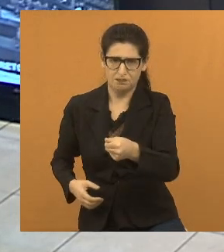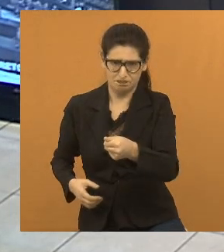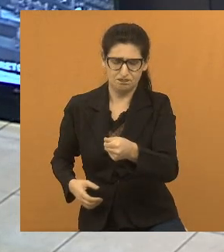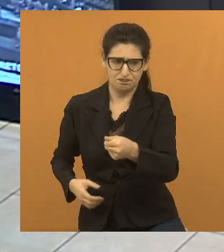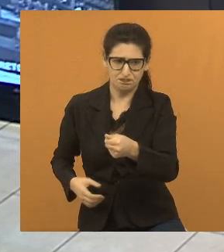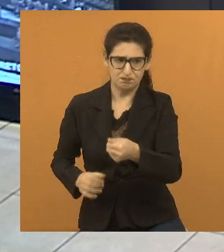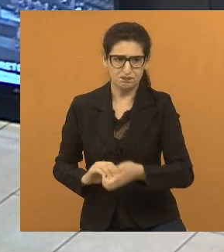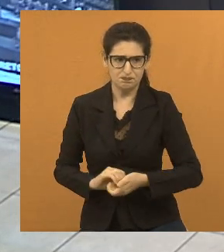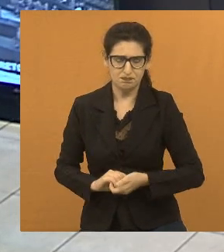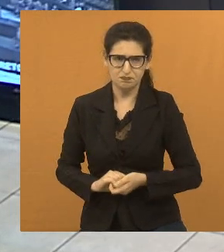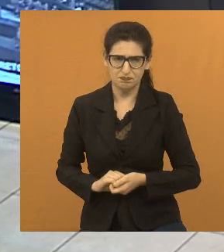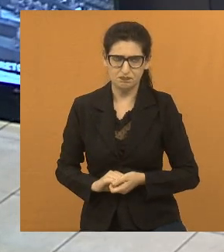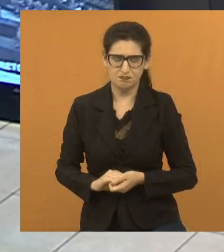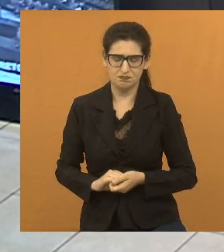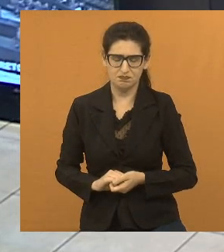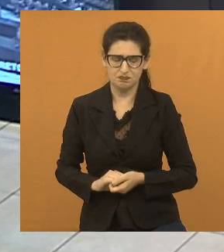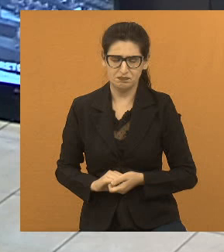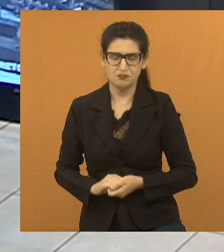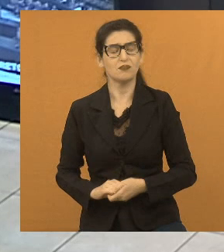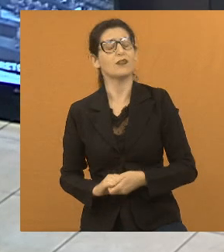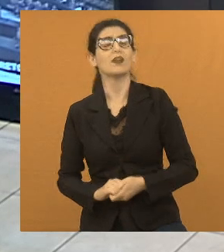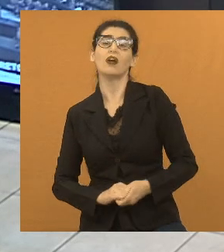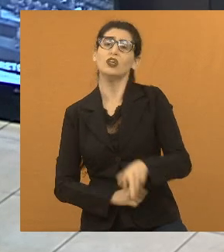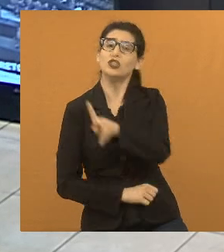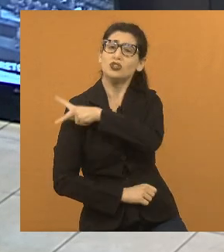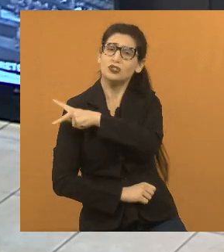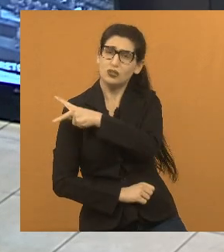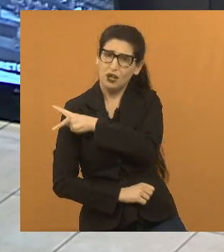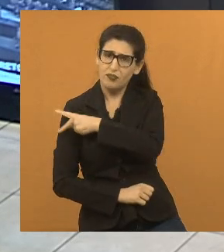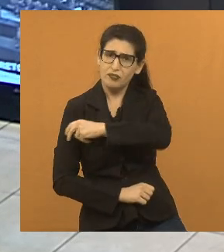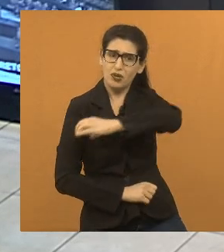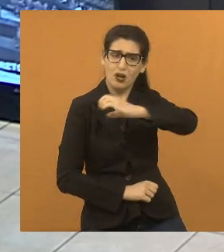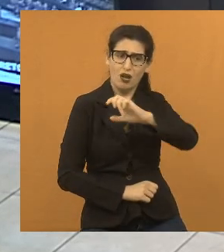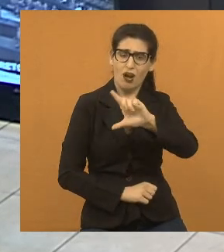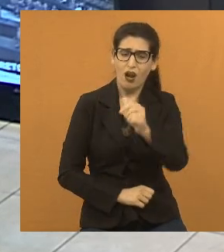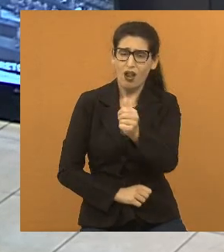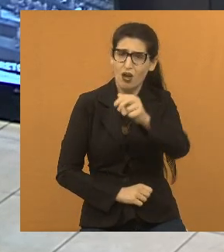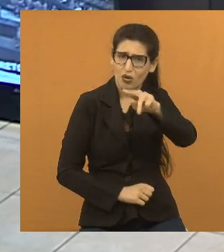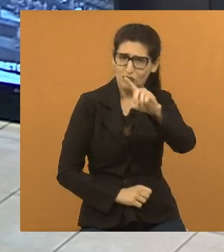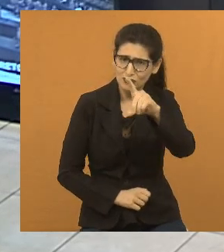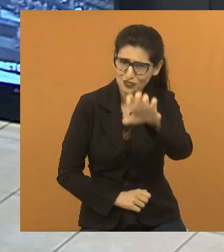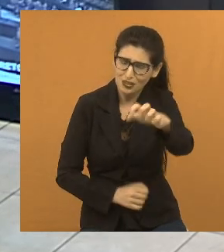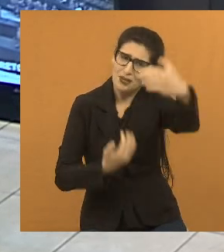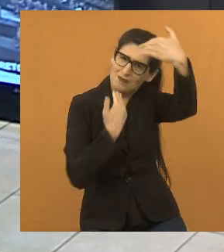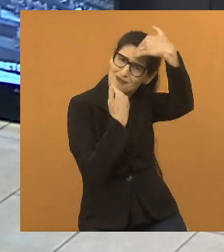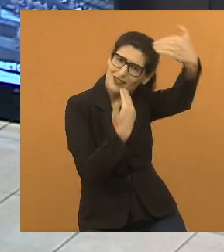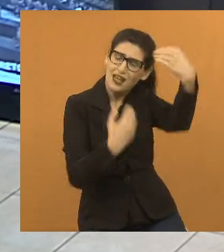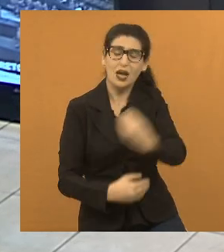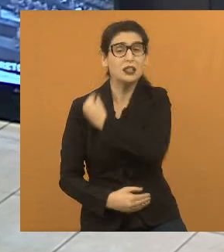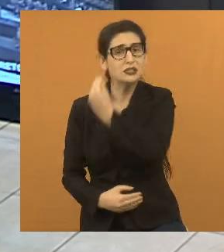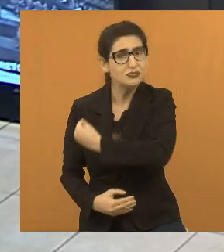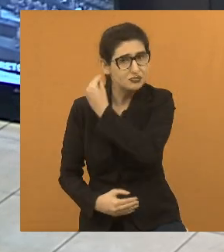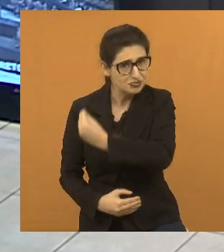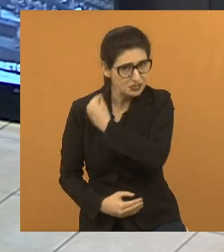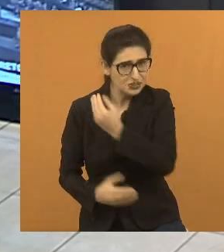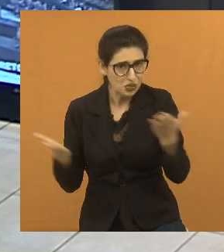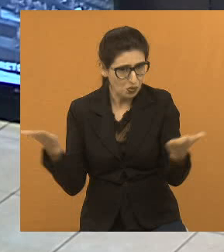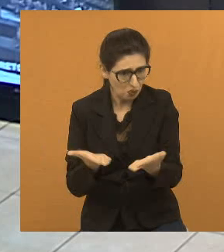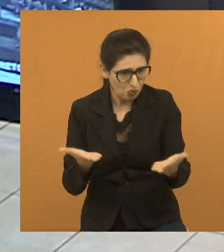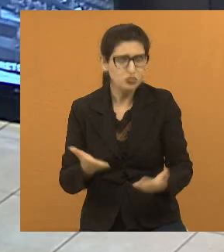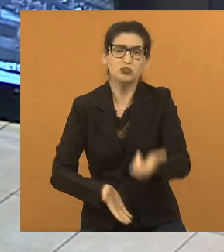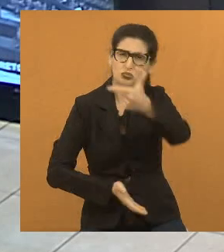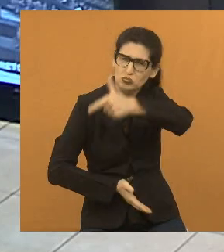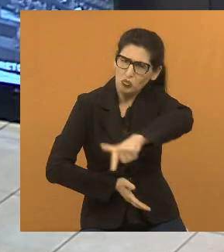Rosana Gravena, e a chefe de gabinete, Claude. Muito obrigada pela presença e vamos a mais